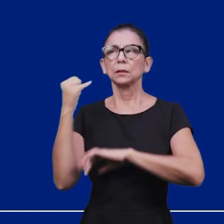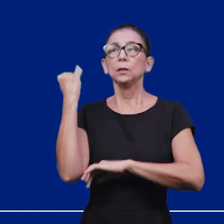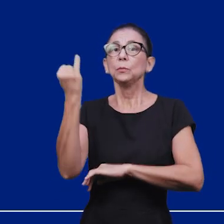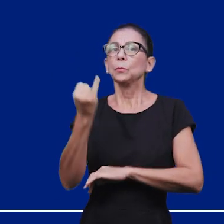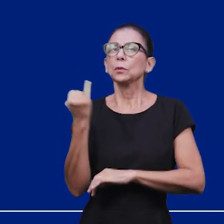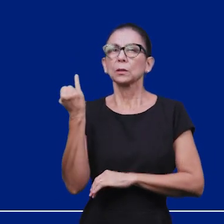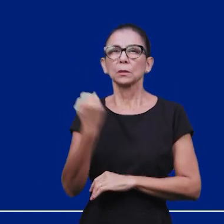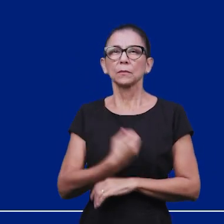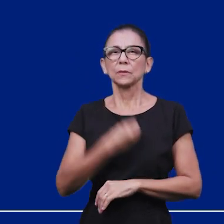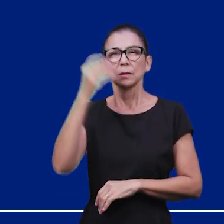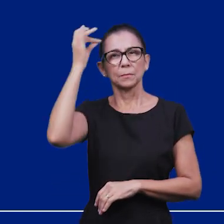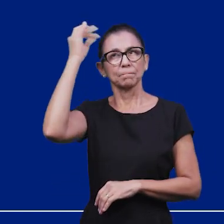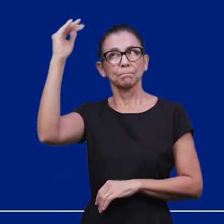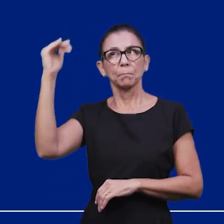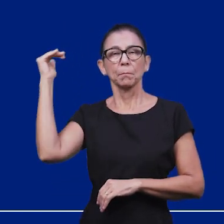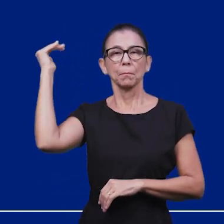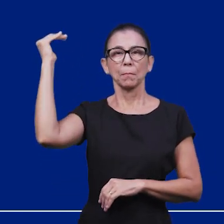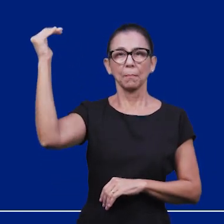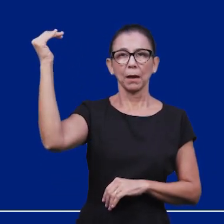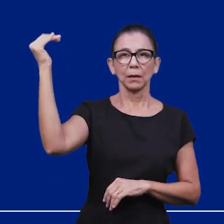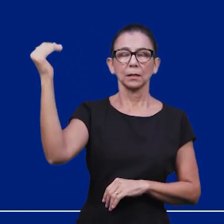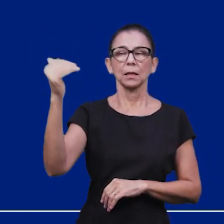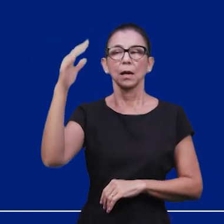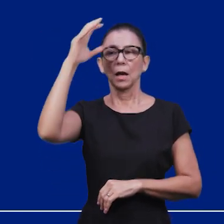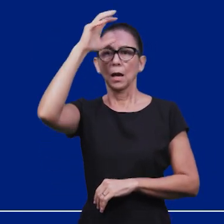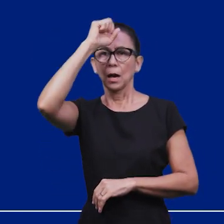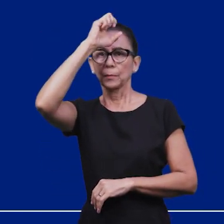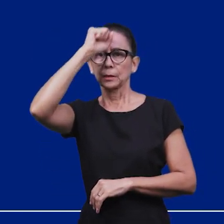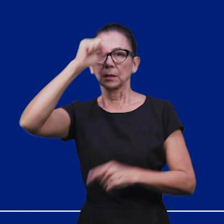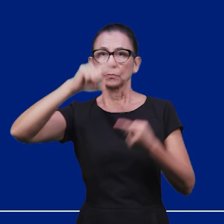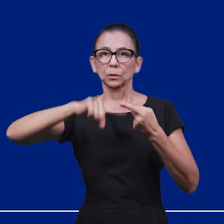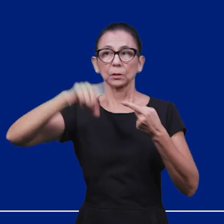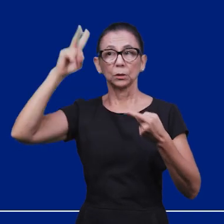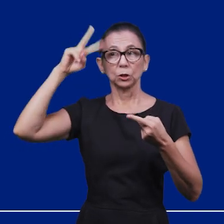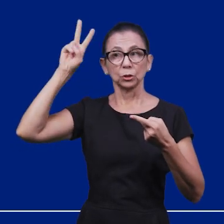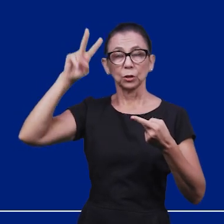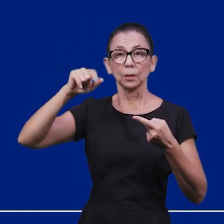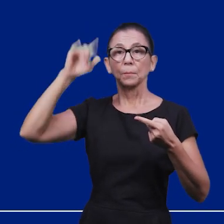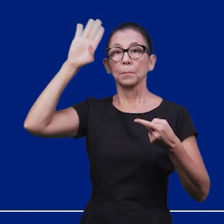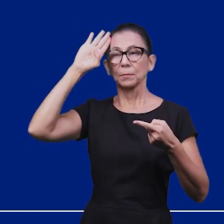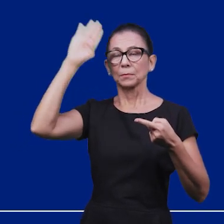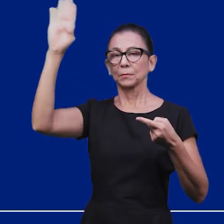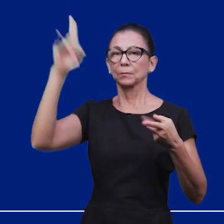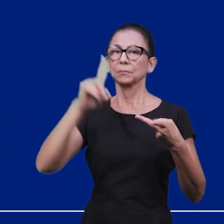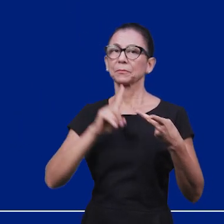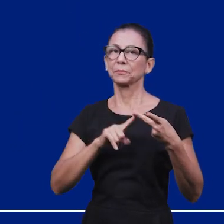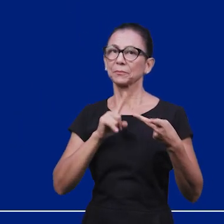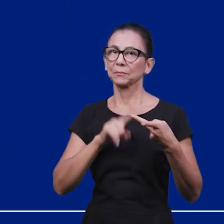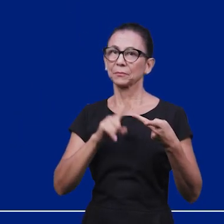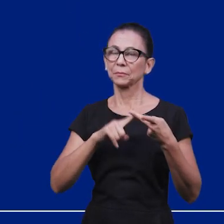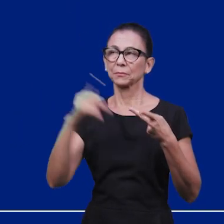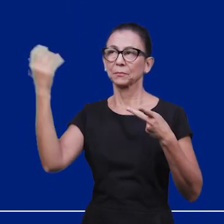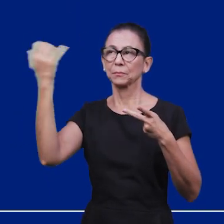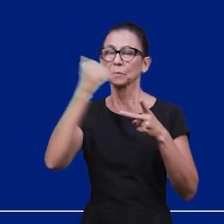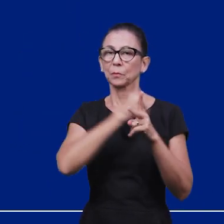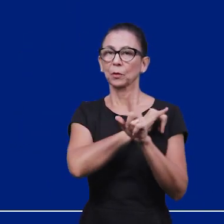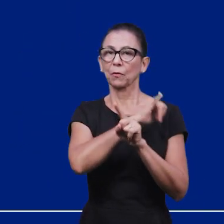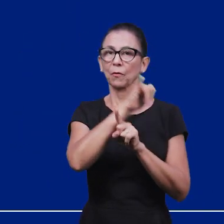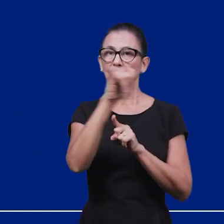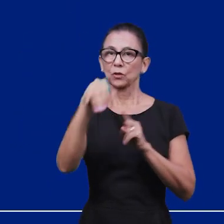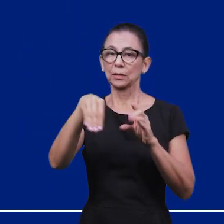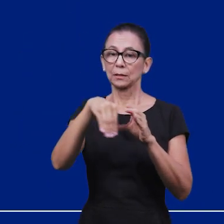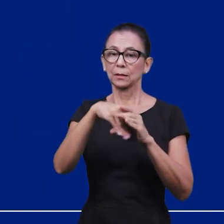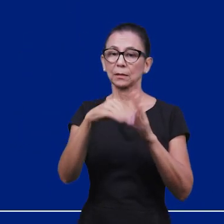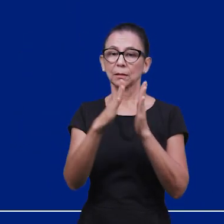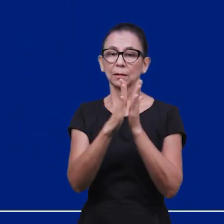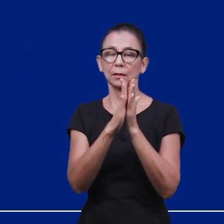meu crescimento espiritual, pois aprendemos não só o aspecto histórico, mas principalmente o teor profético da